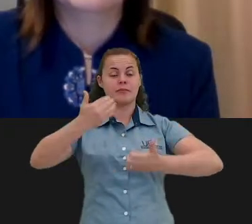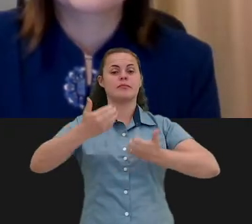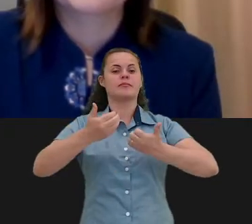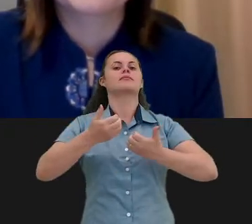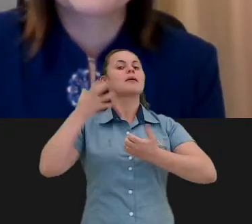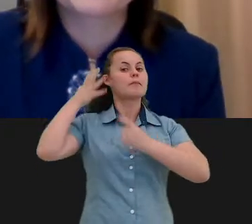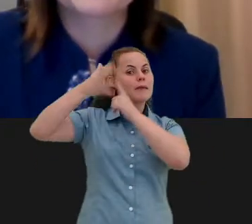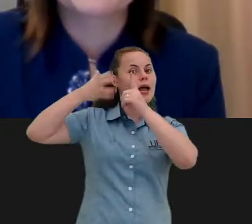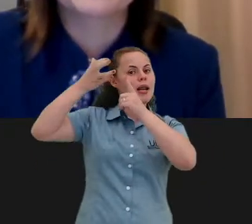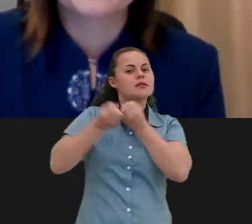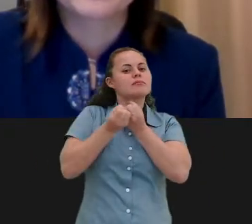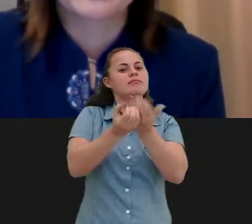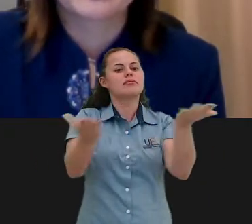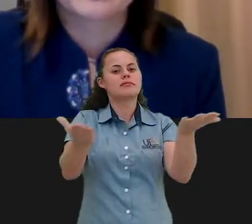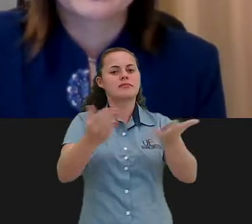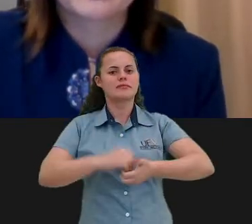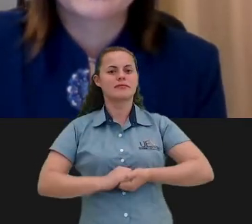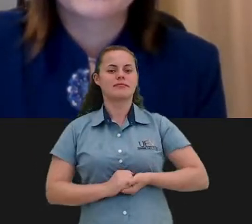palestra.